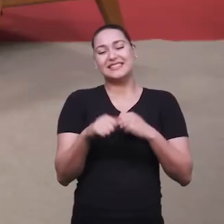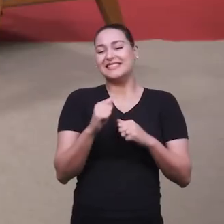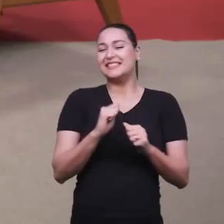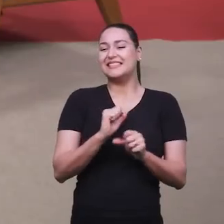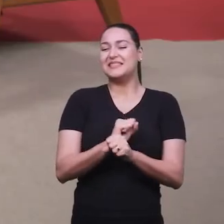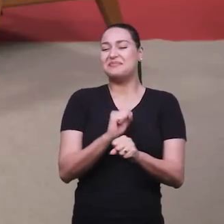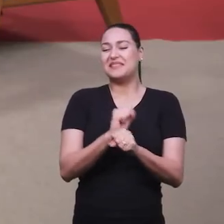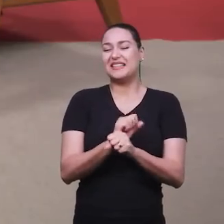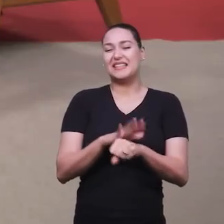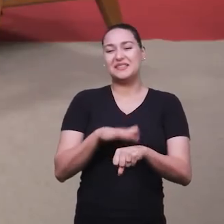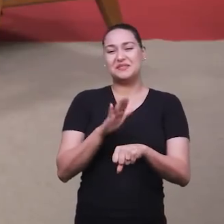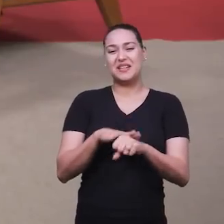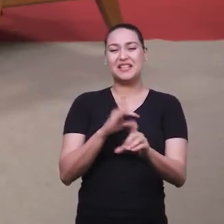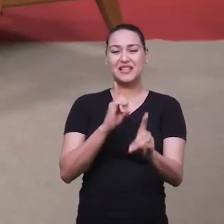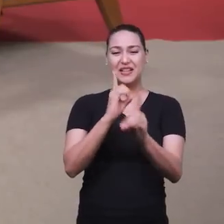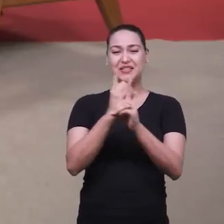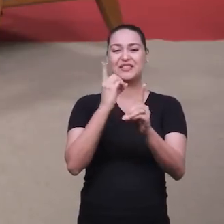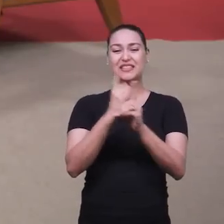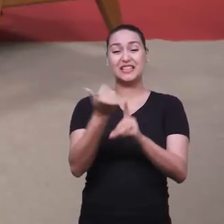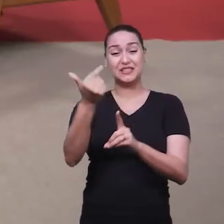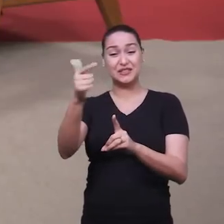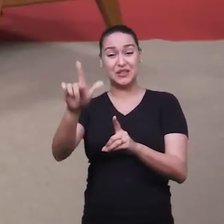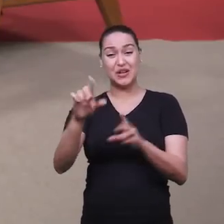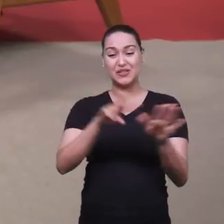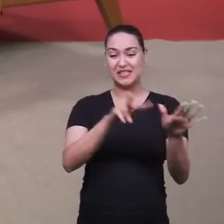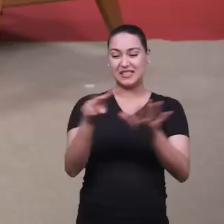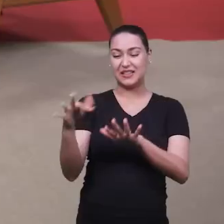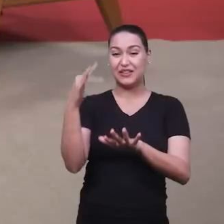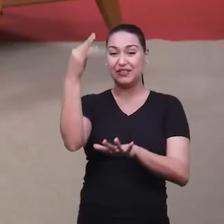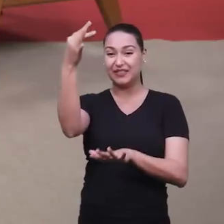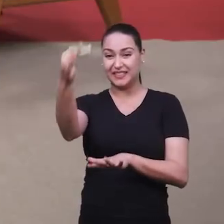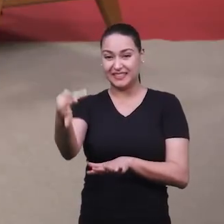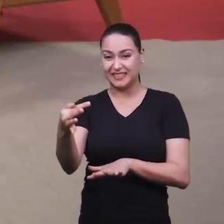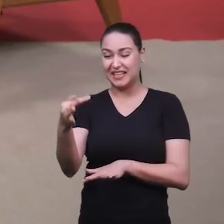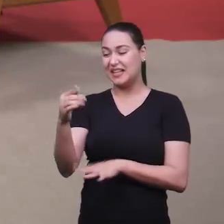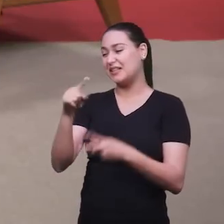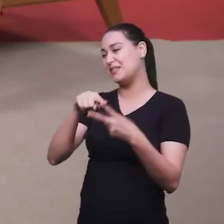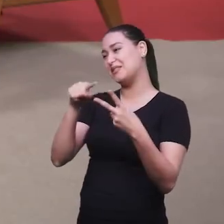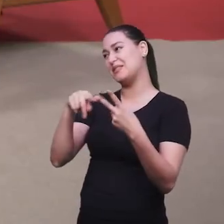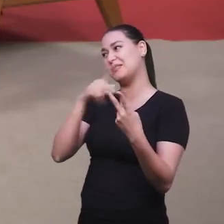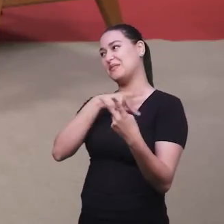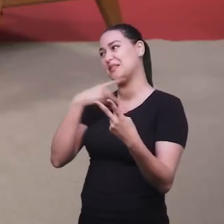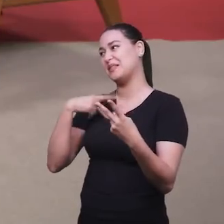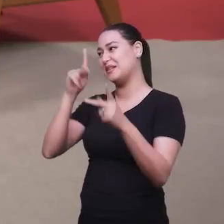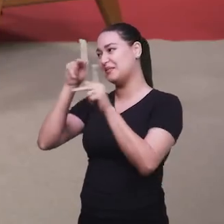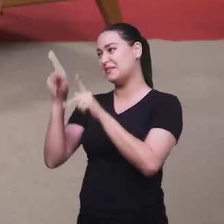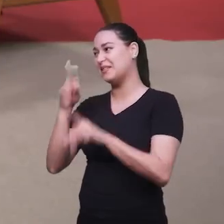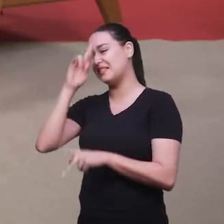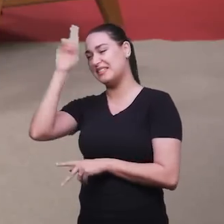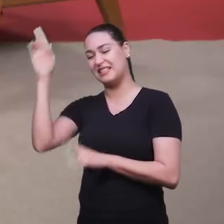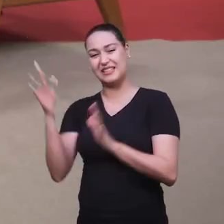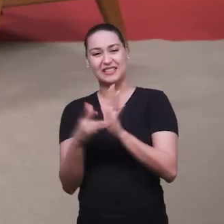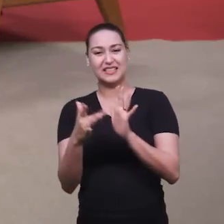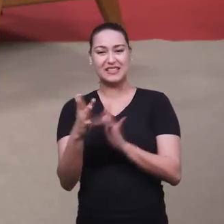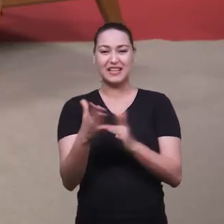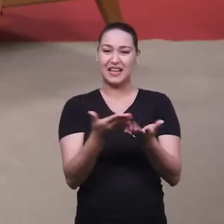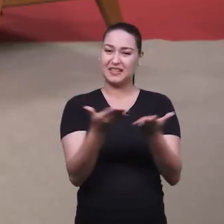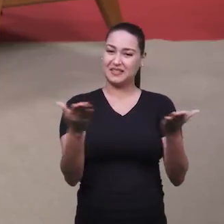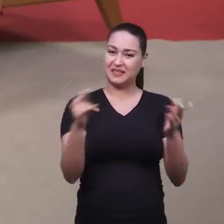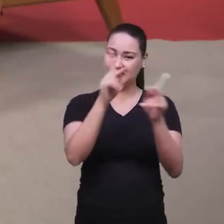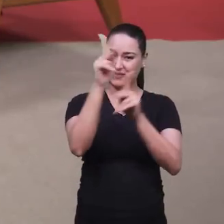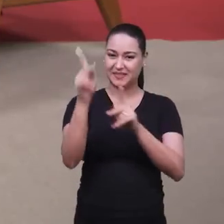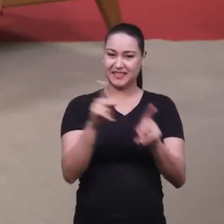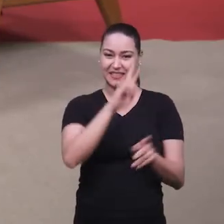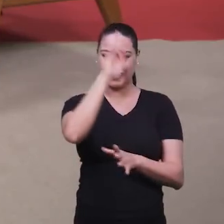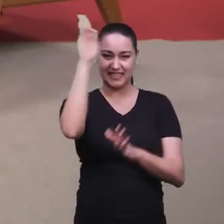na expectativa, debaixo da bênção do Senhor, de continuarmos nos encontrando semanalmente e tratando desses assuntos aqui. Daniel,